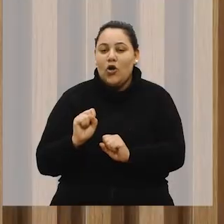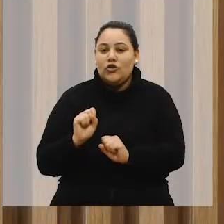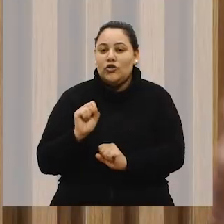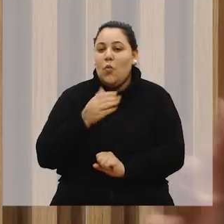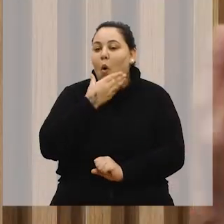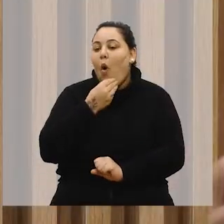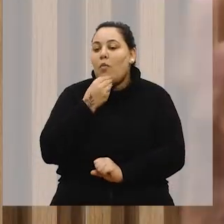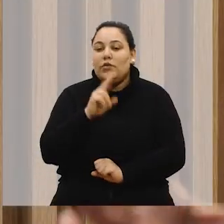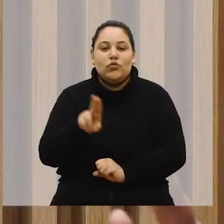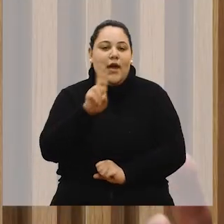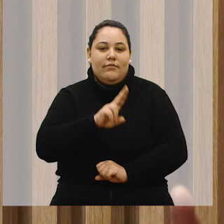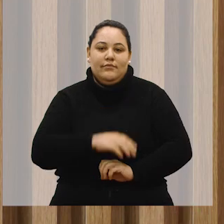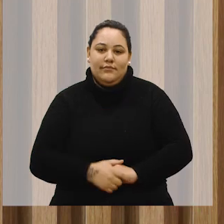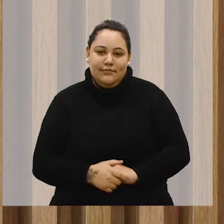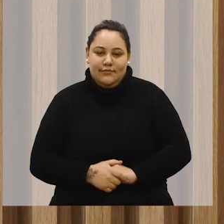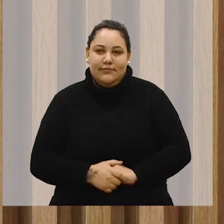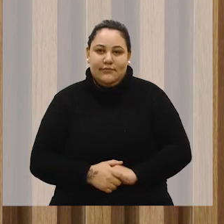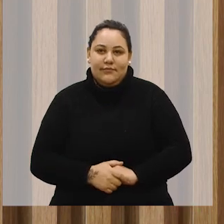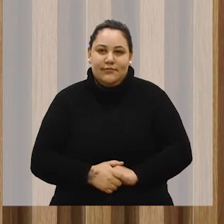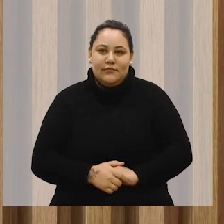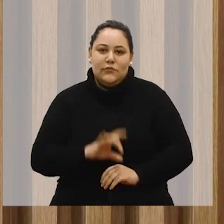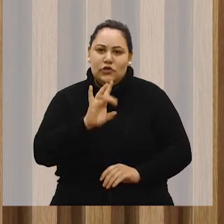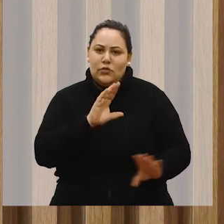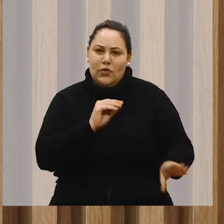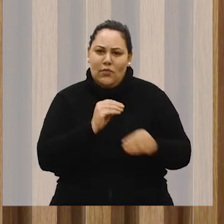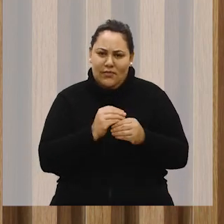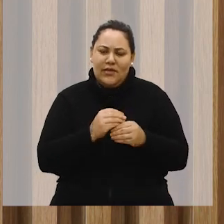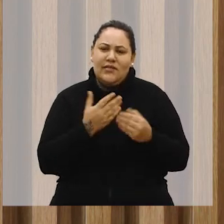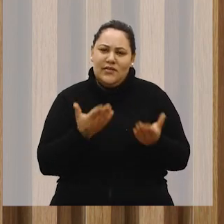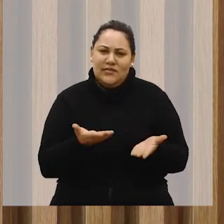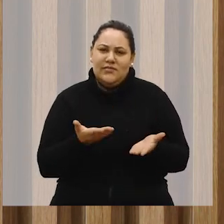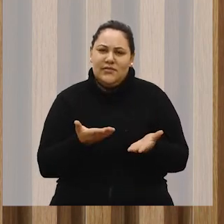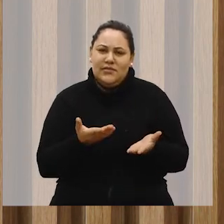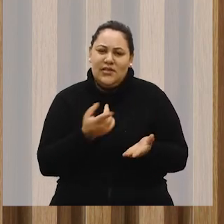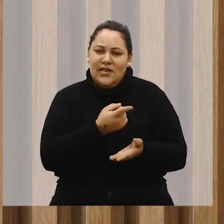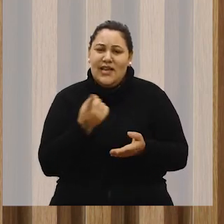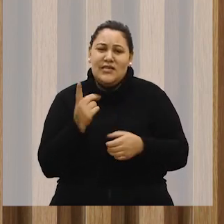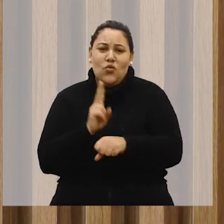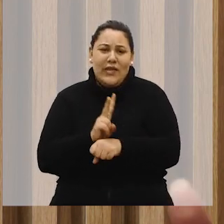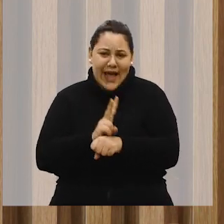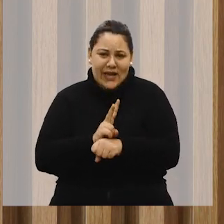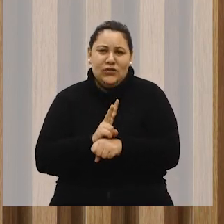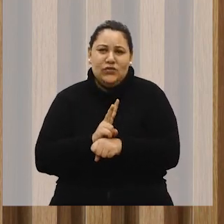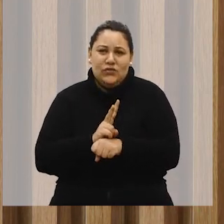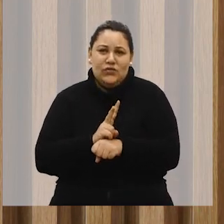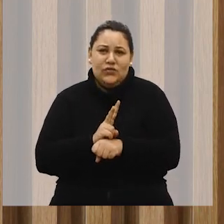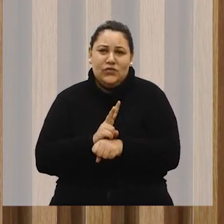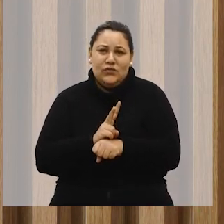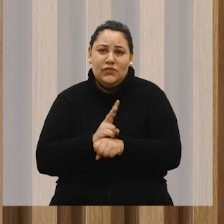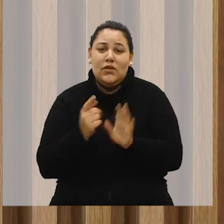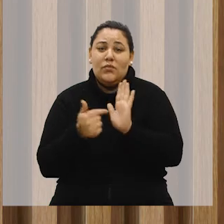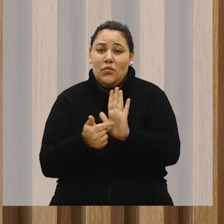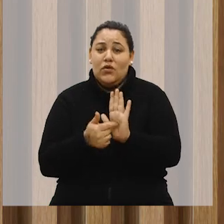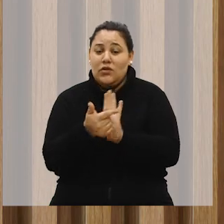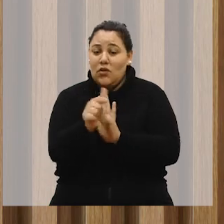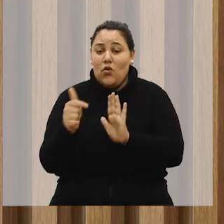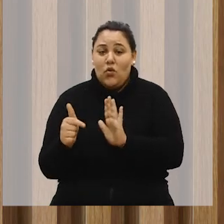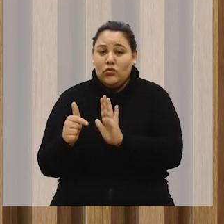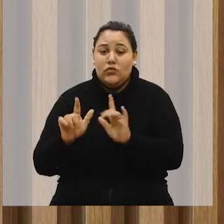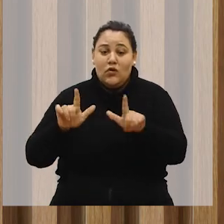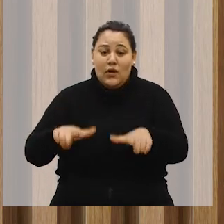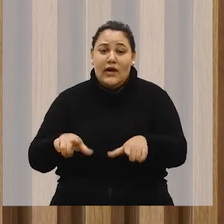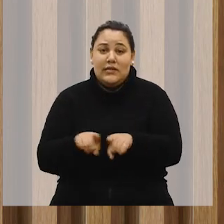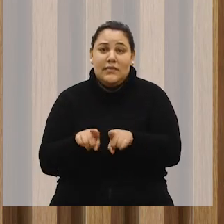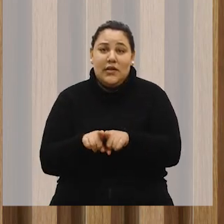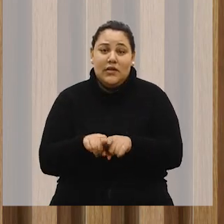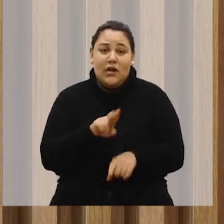que até, só para complementar, esse mesmo cuidado tem se reproduzido em outros ambientes. Na